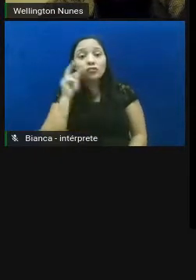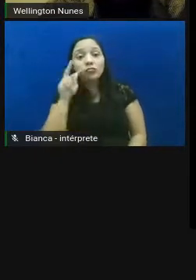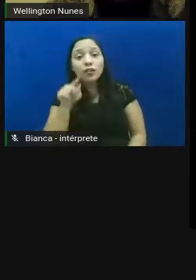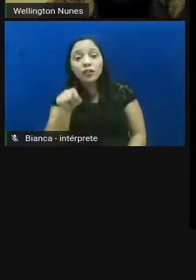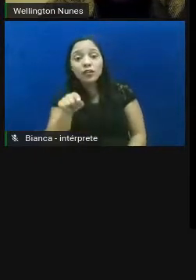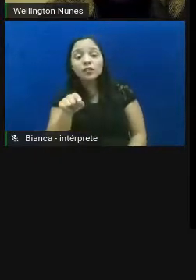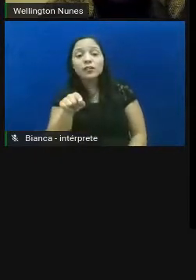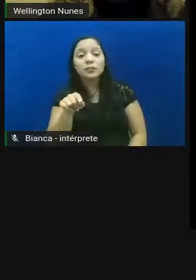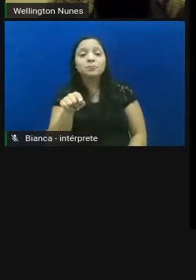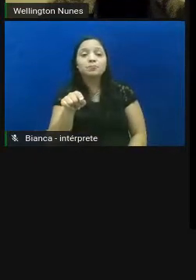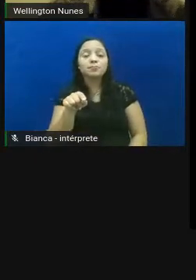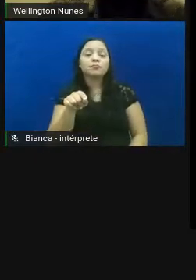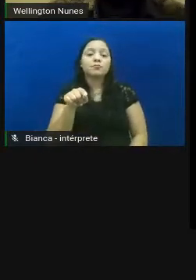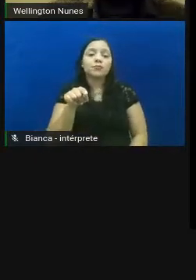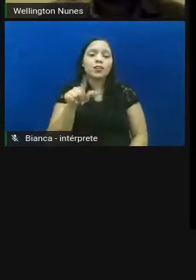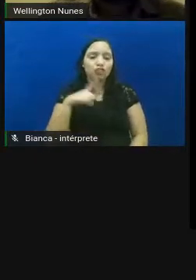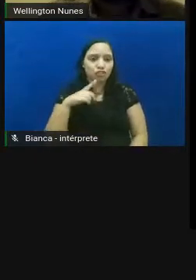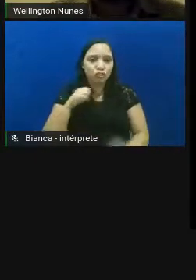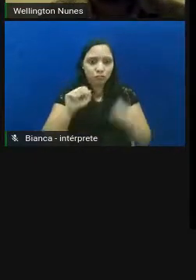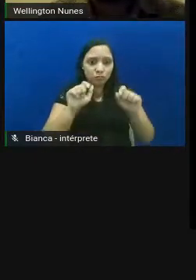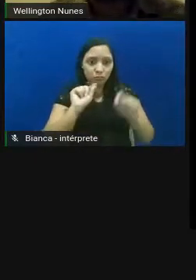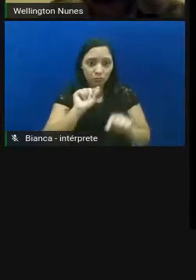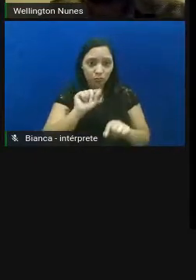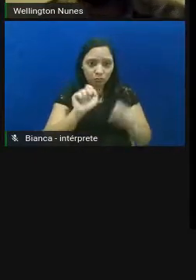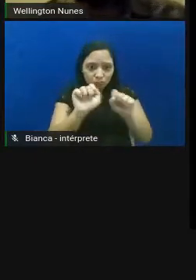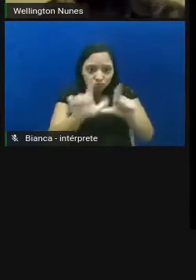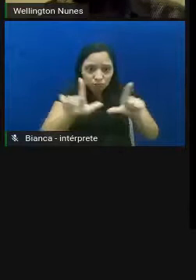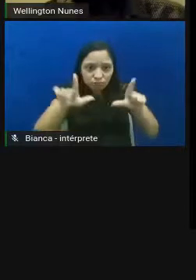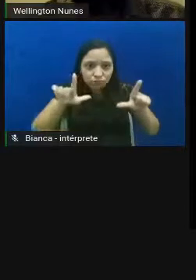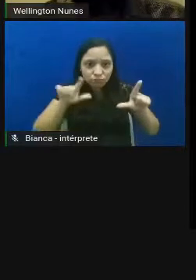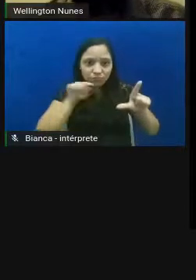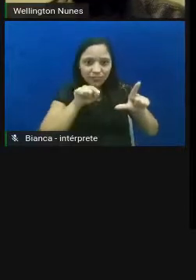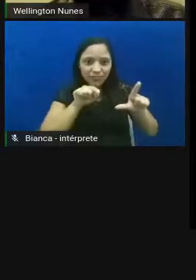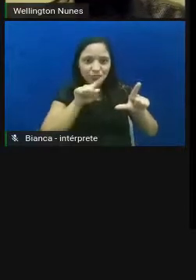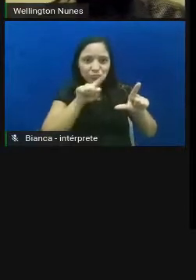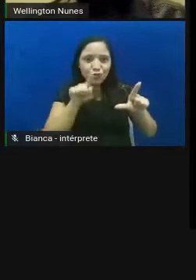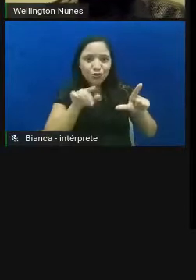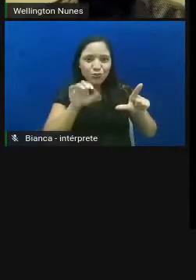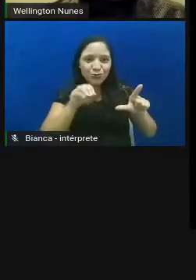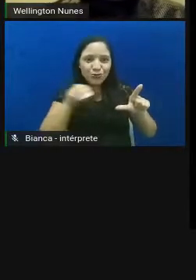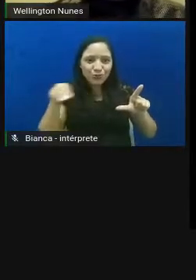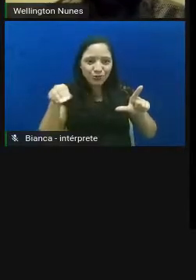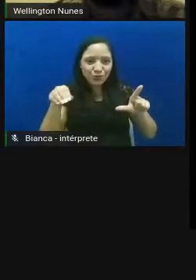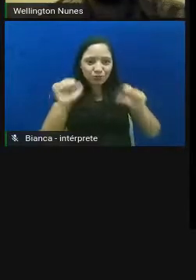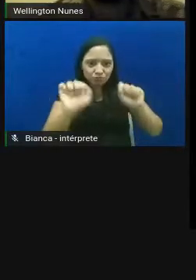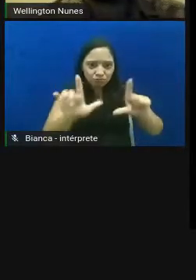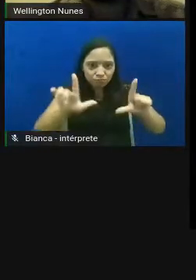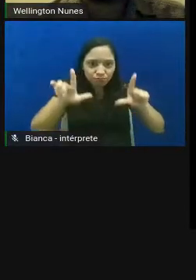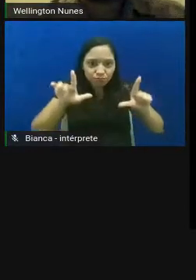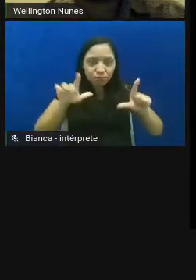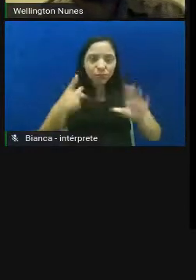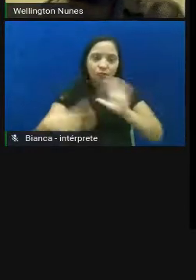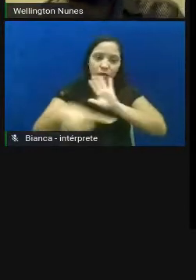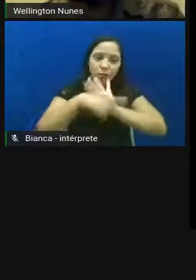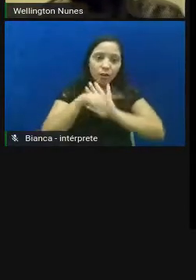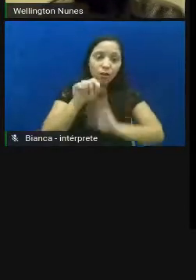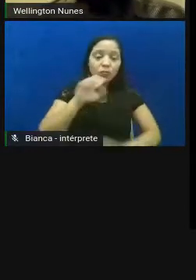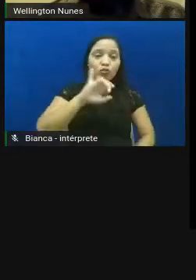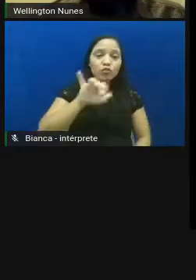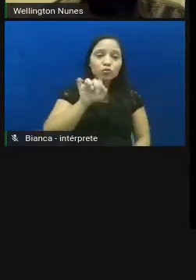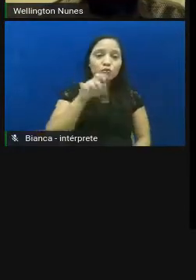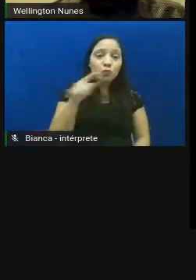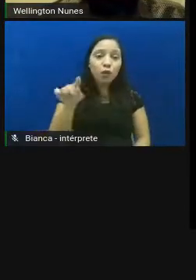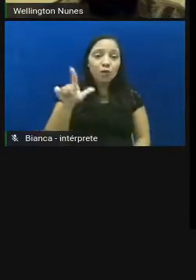Aqui nós temos um zoom, um destaque maior no reservatório do João Leite. Para quem não conhece, aquele reservatório que